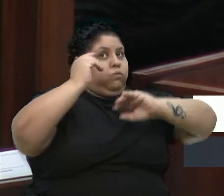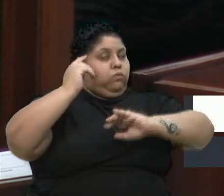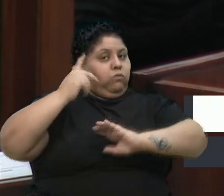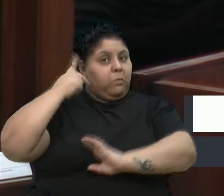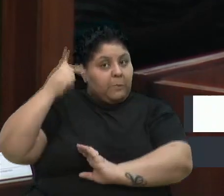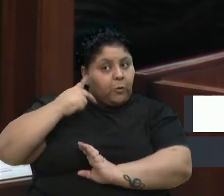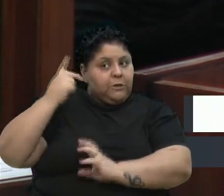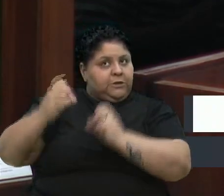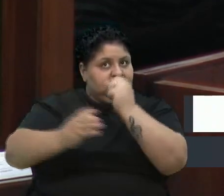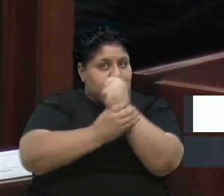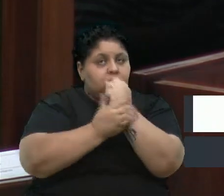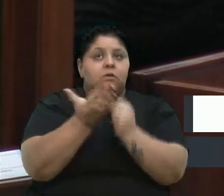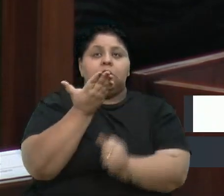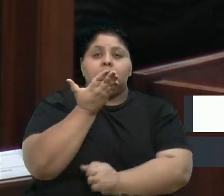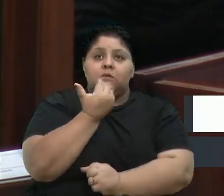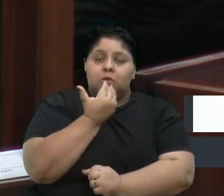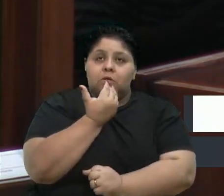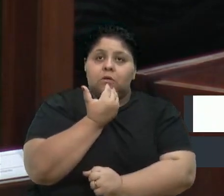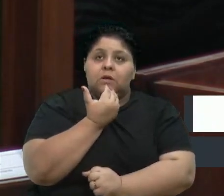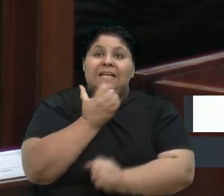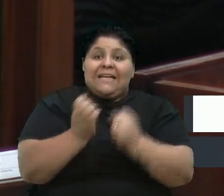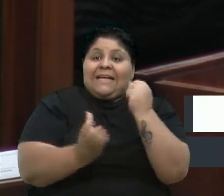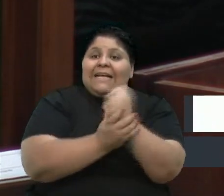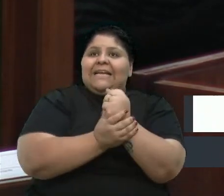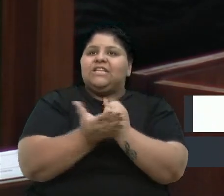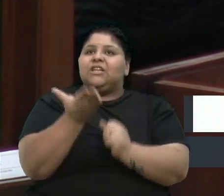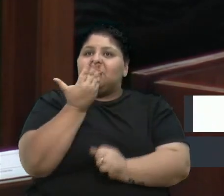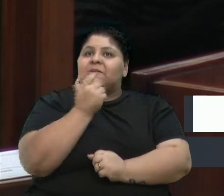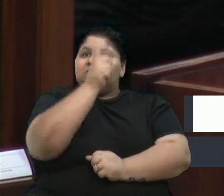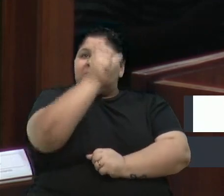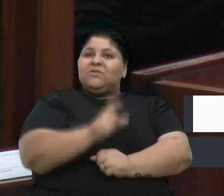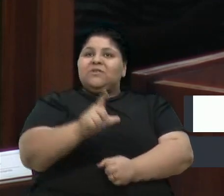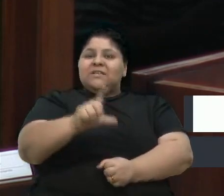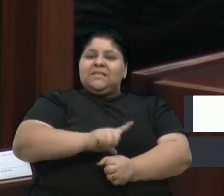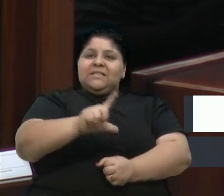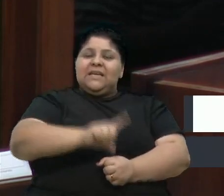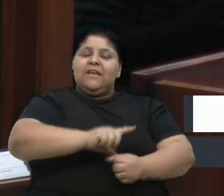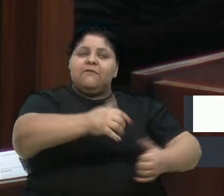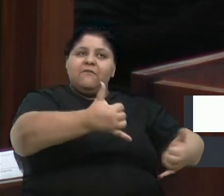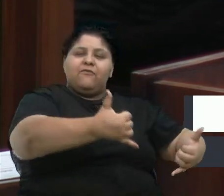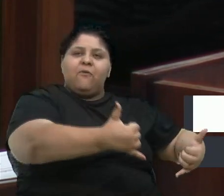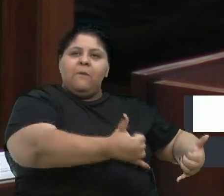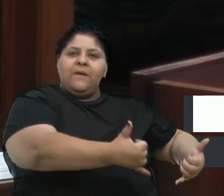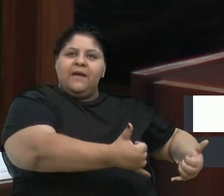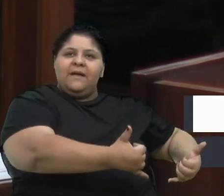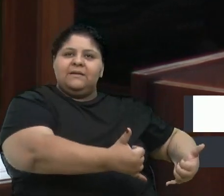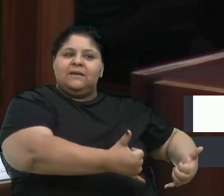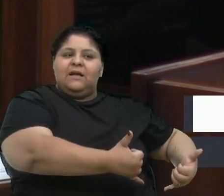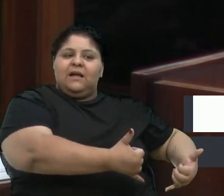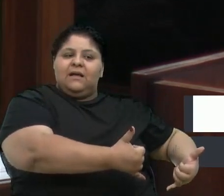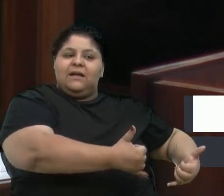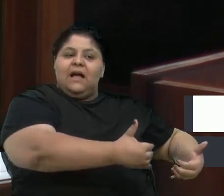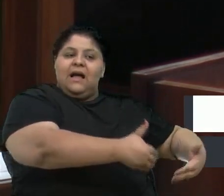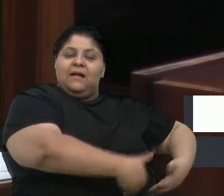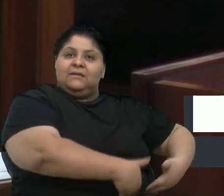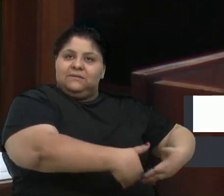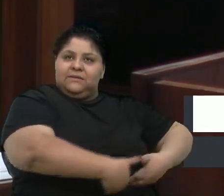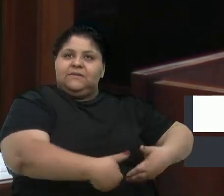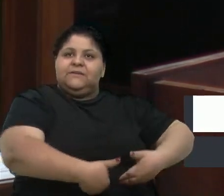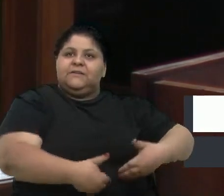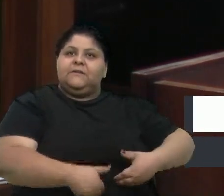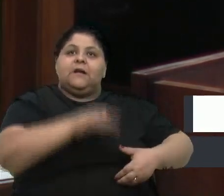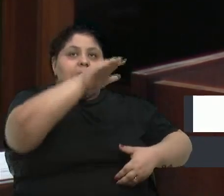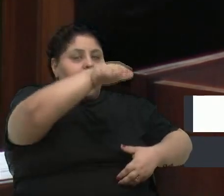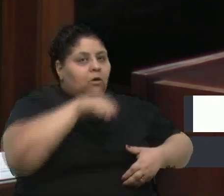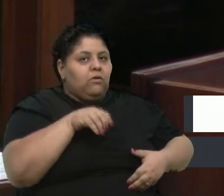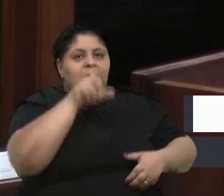segurança alimentar, garantindo alimentação para as pessoas que têm fome, acolhendo essas pessoas num espaço